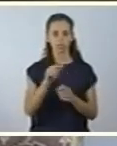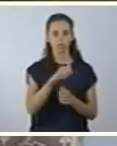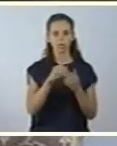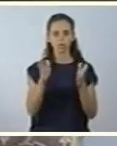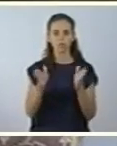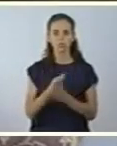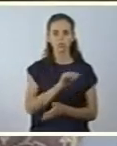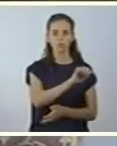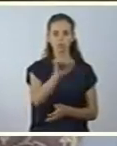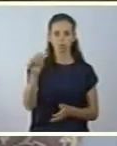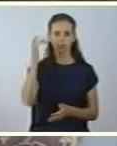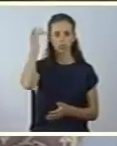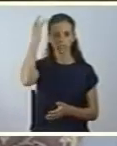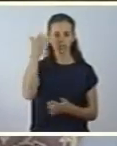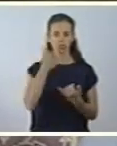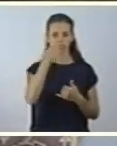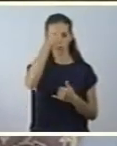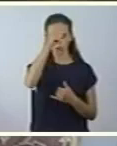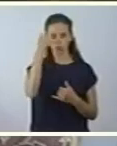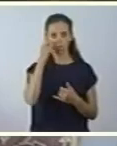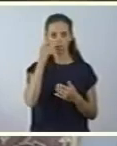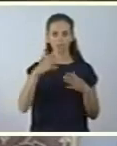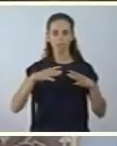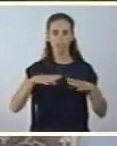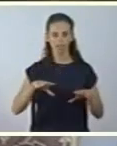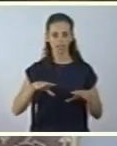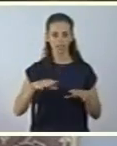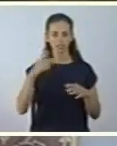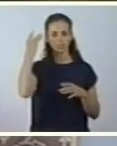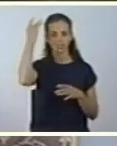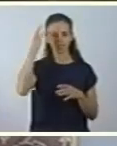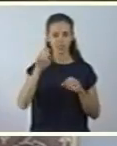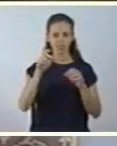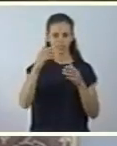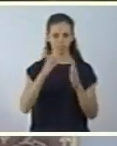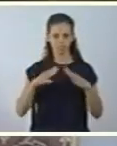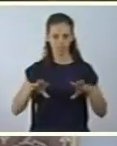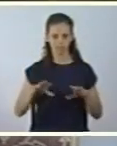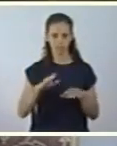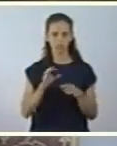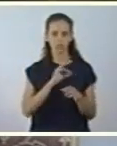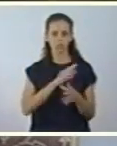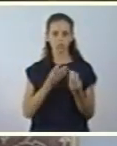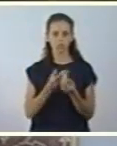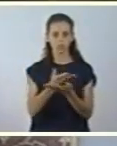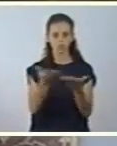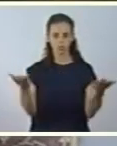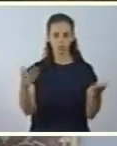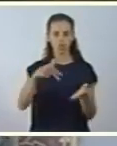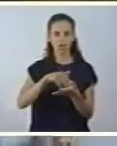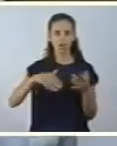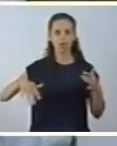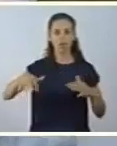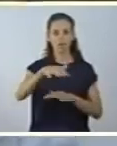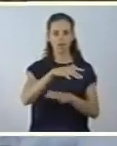vós, um santo e feliz domingo, e quem está de férias, umas santas férias. O Senhor esteja convosco. Ele